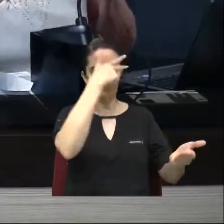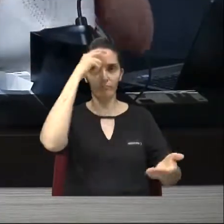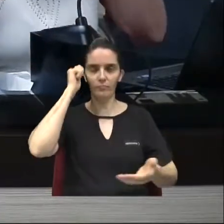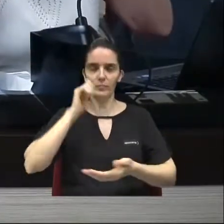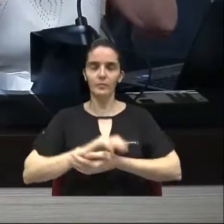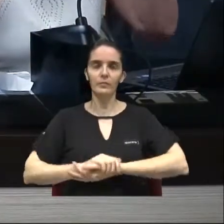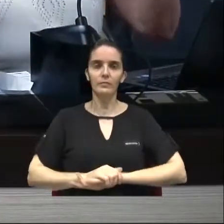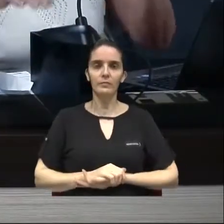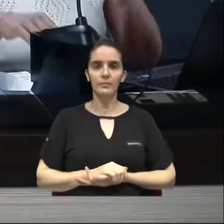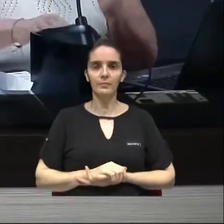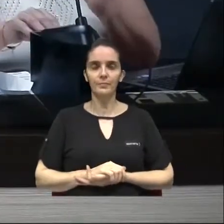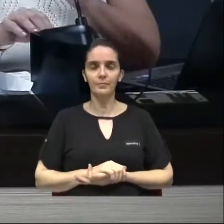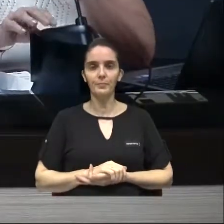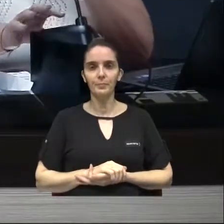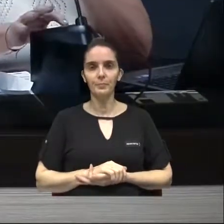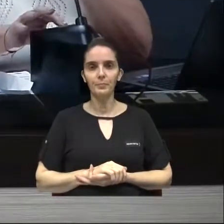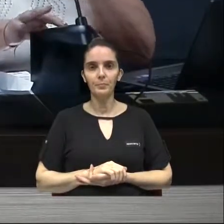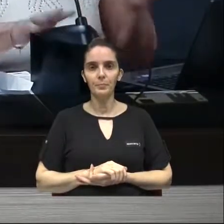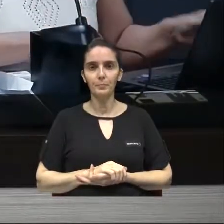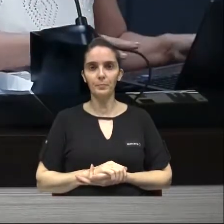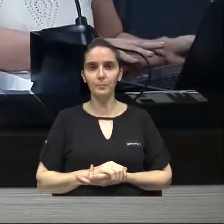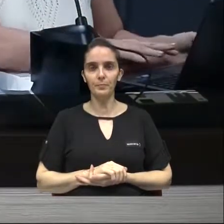Executivo.